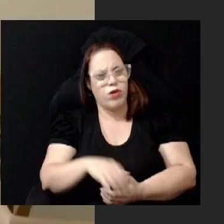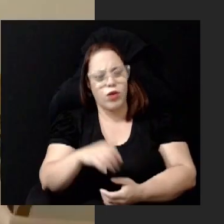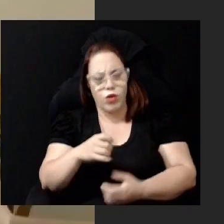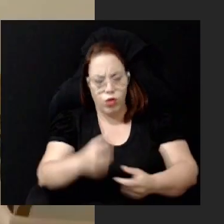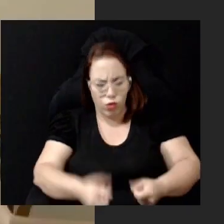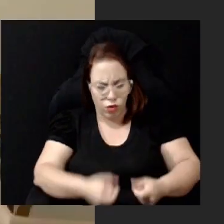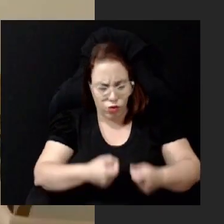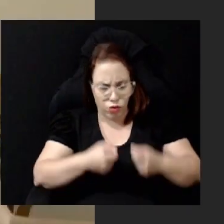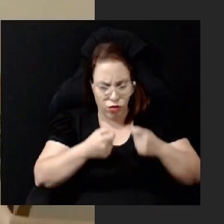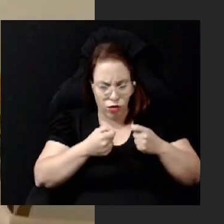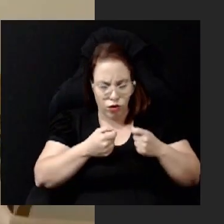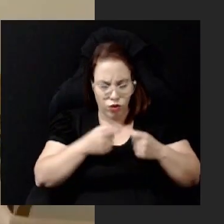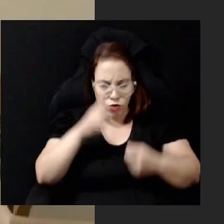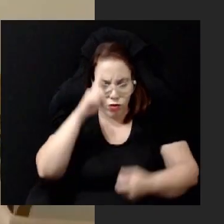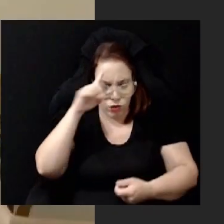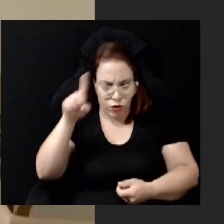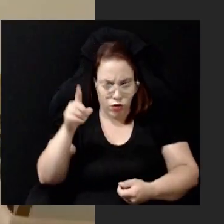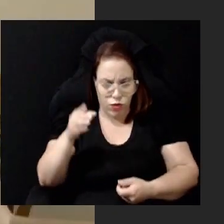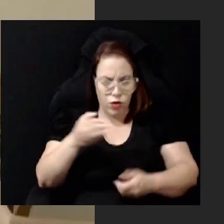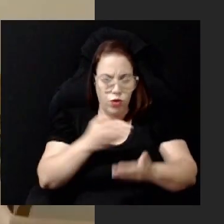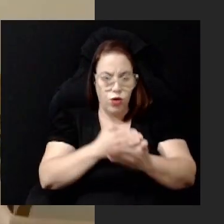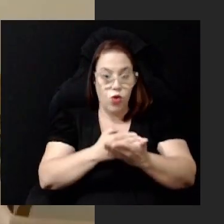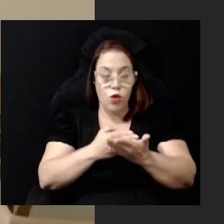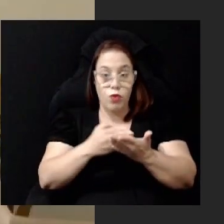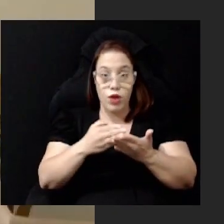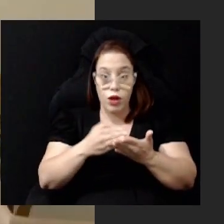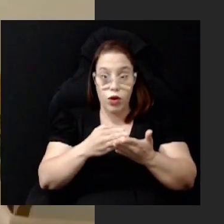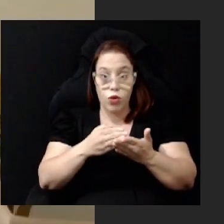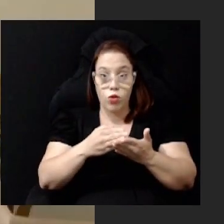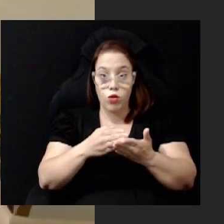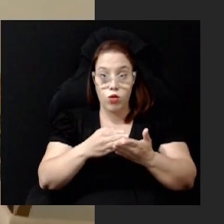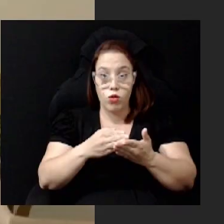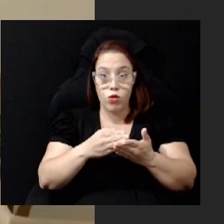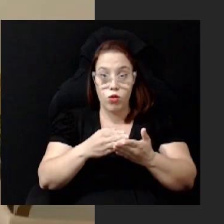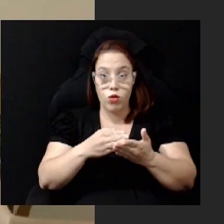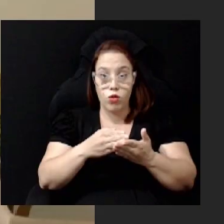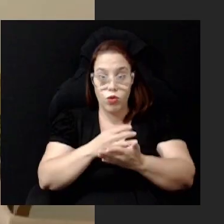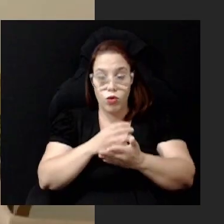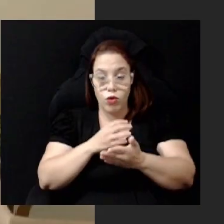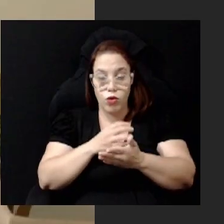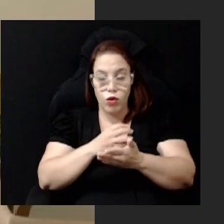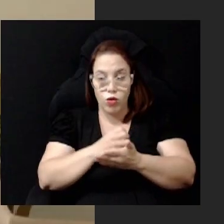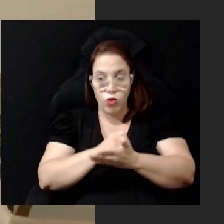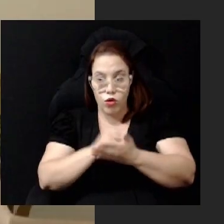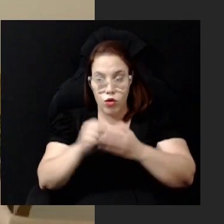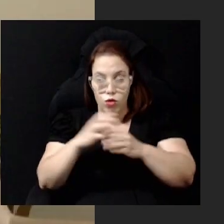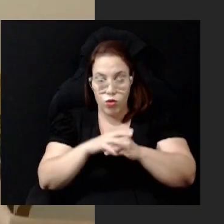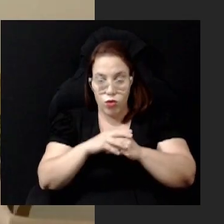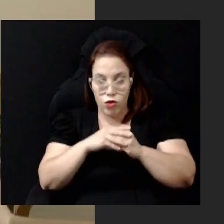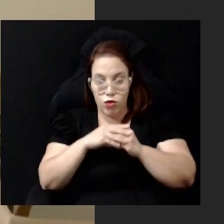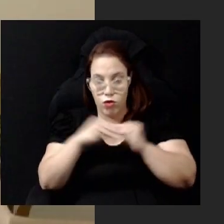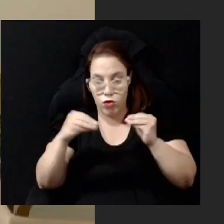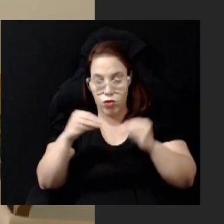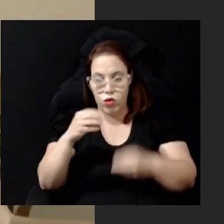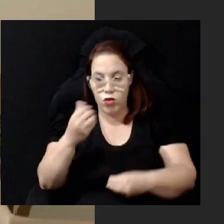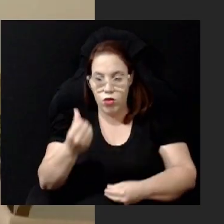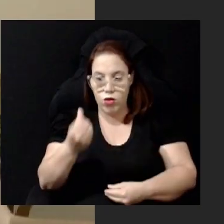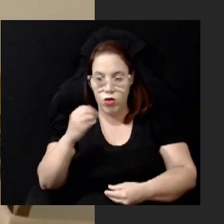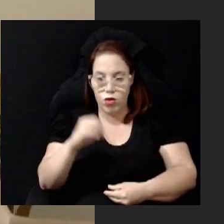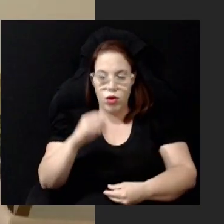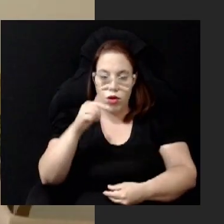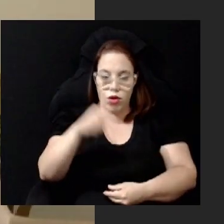Os tumores ósseos, quando diagnosticados no início, a gente está falando de chances de cura em torno de 60%